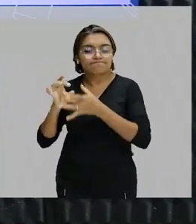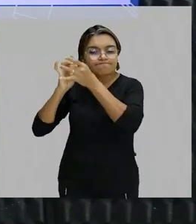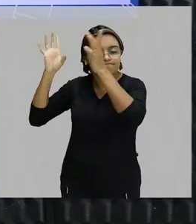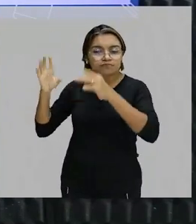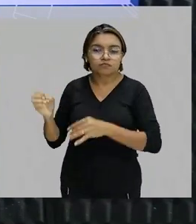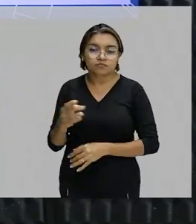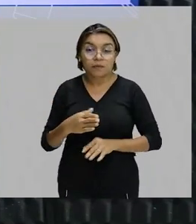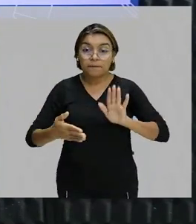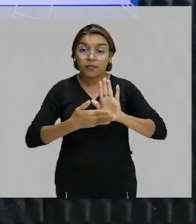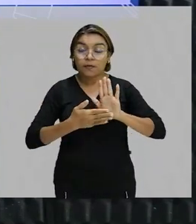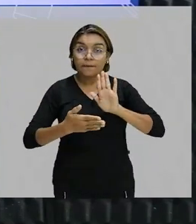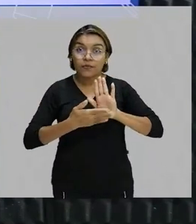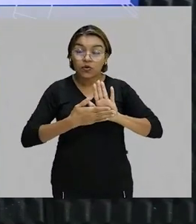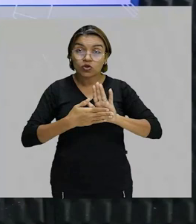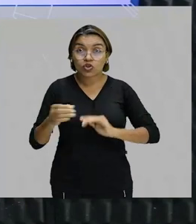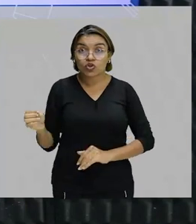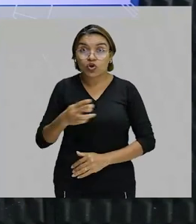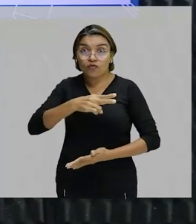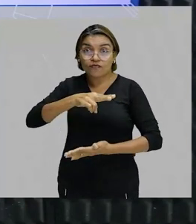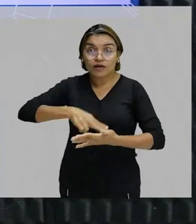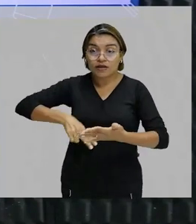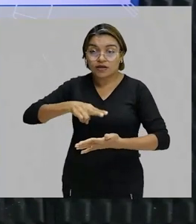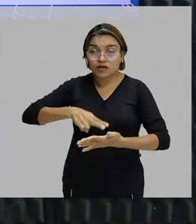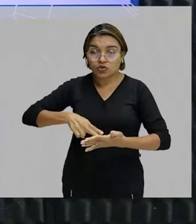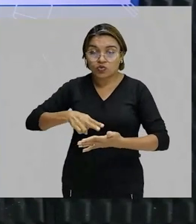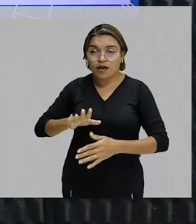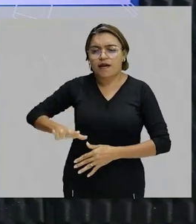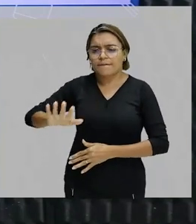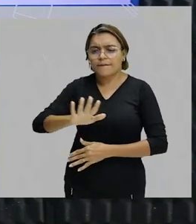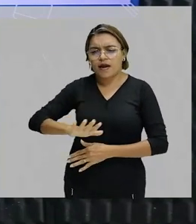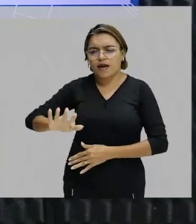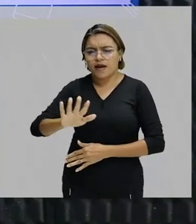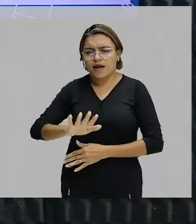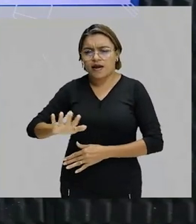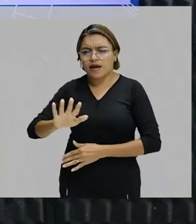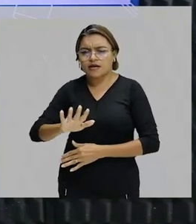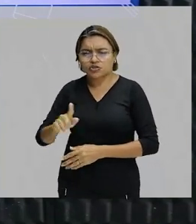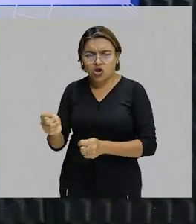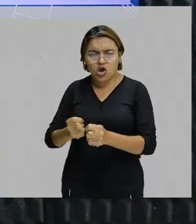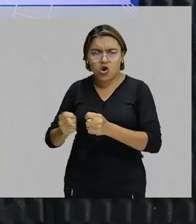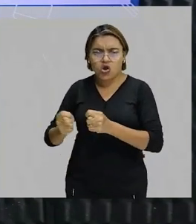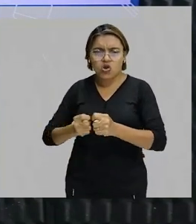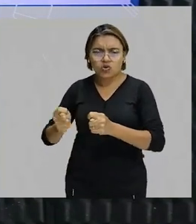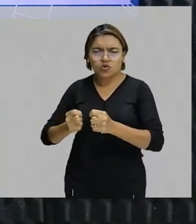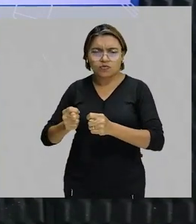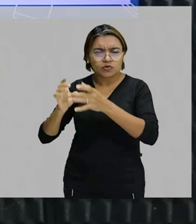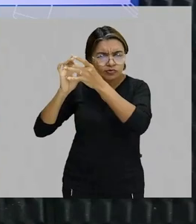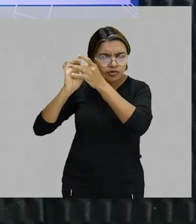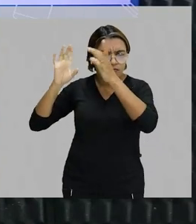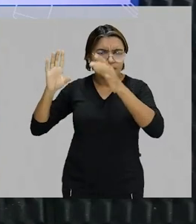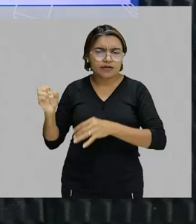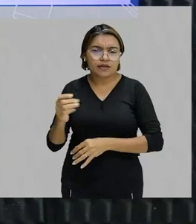uma nova leitura por isso que é Neo da parte econômica do liberalismo clássico lá de John Lock Adam